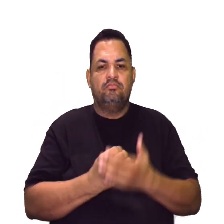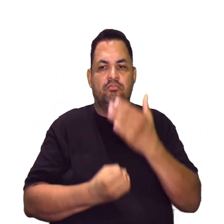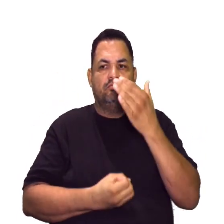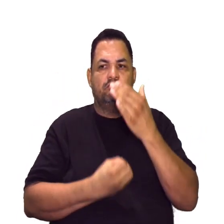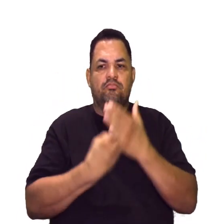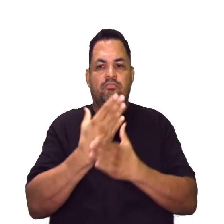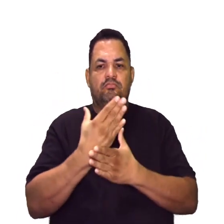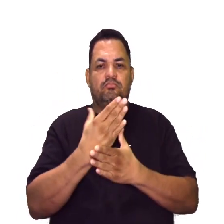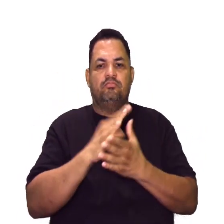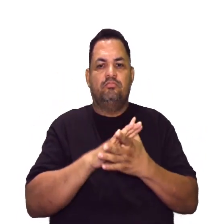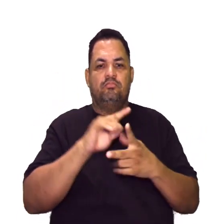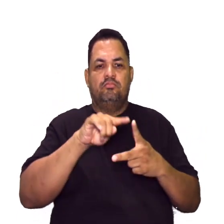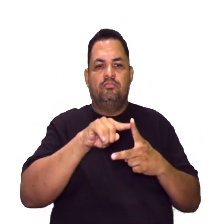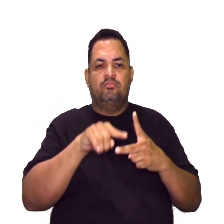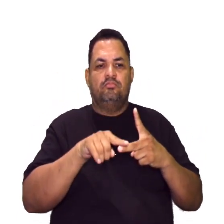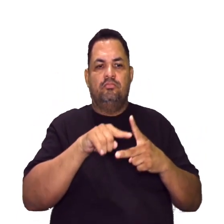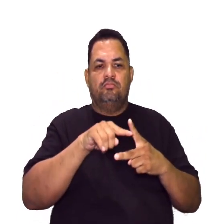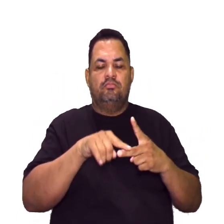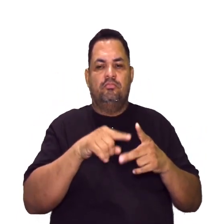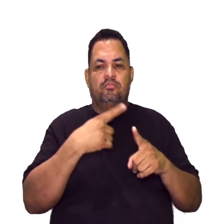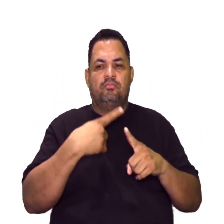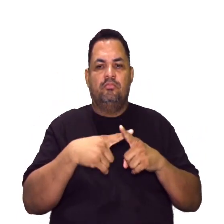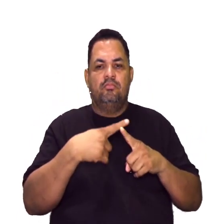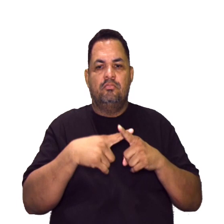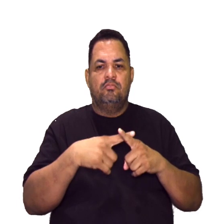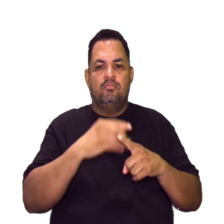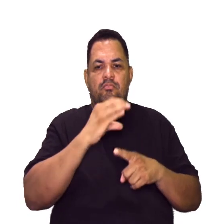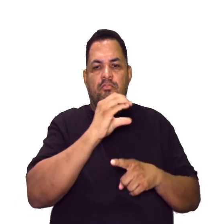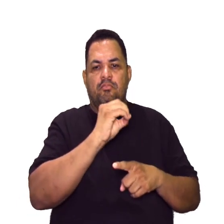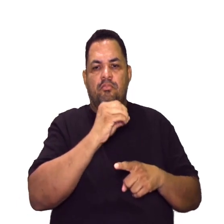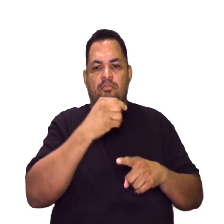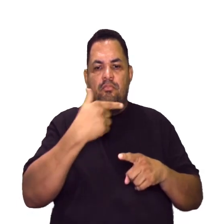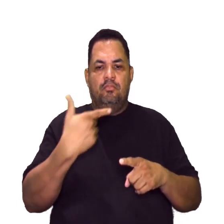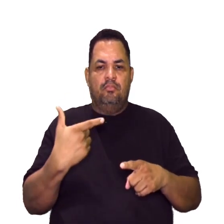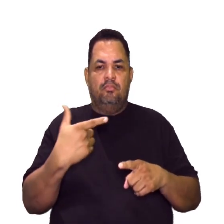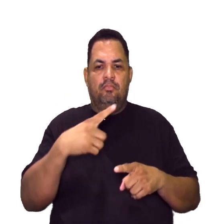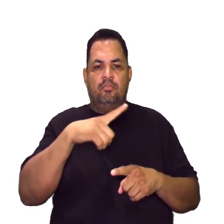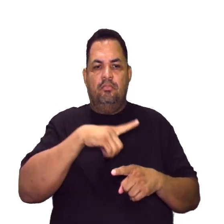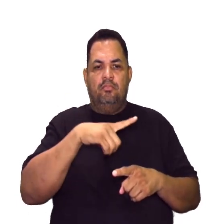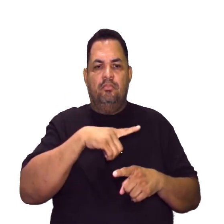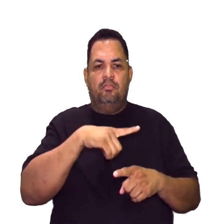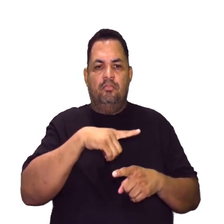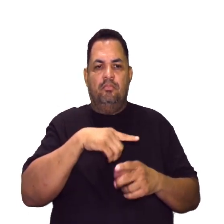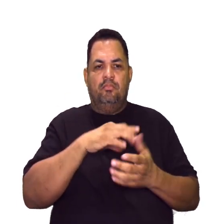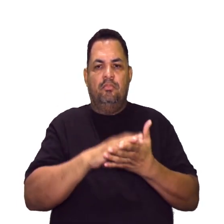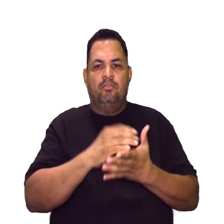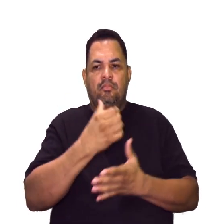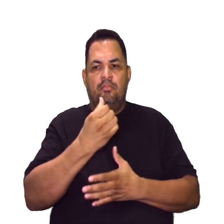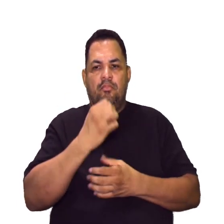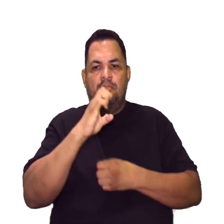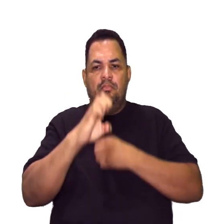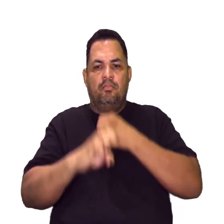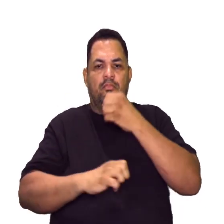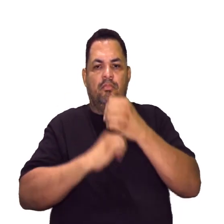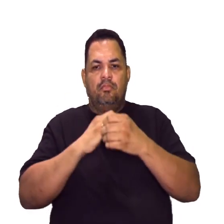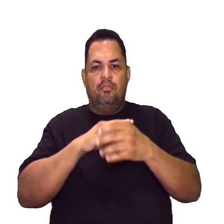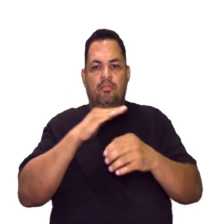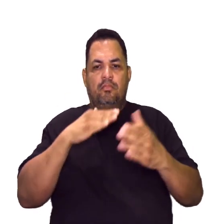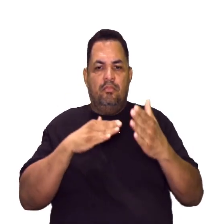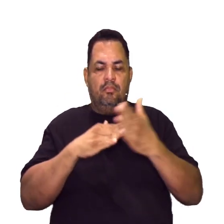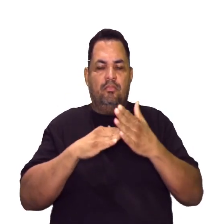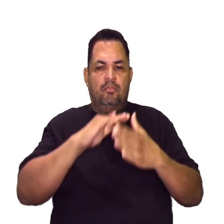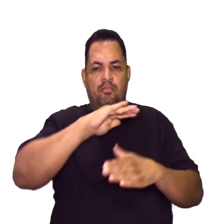o quê? O angular. Porque o oxigênio, vocês sabem, ele tem 6 elétrons na última